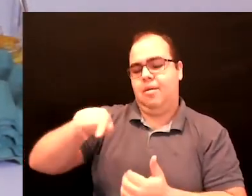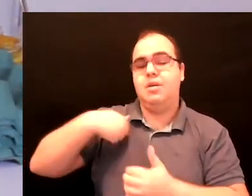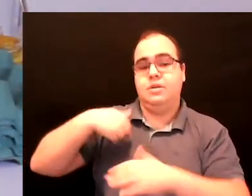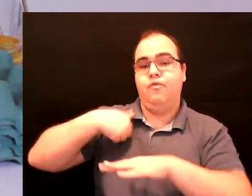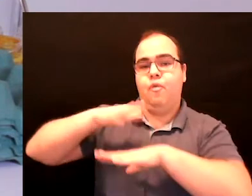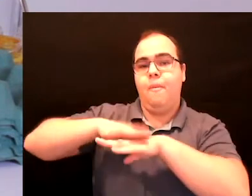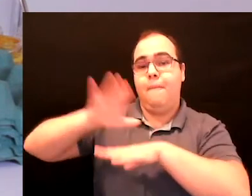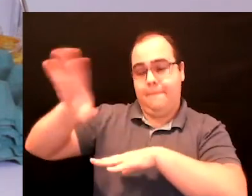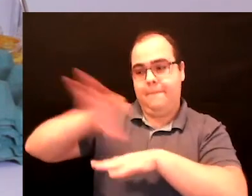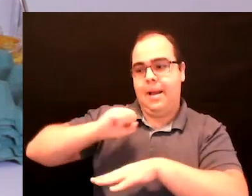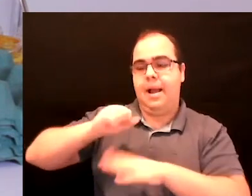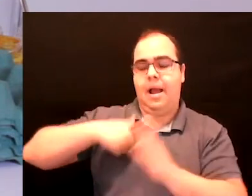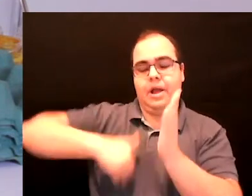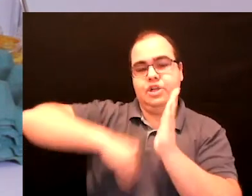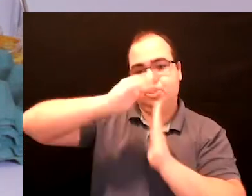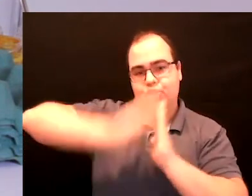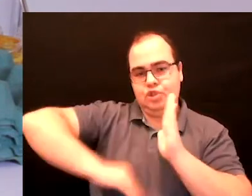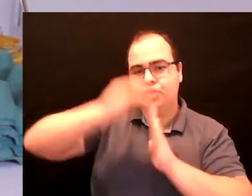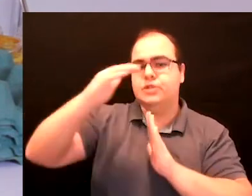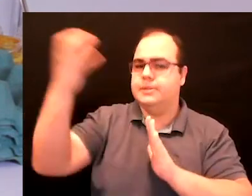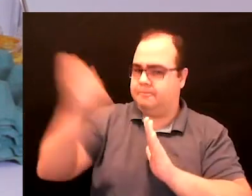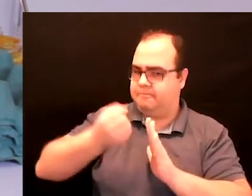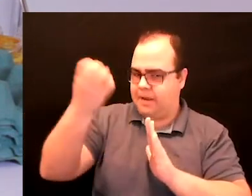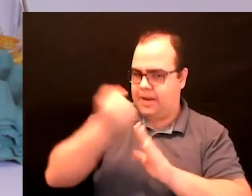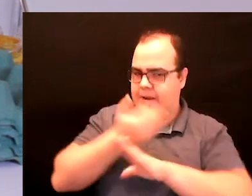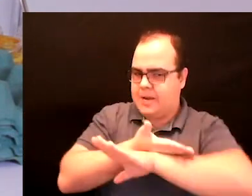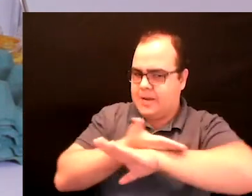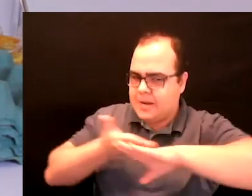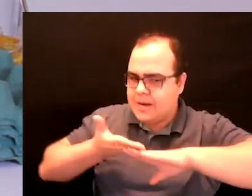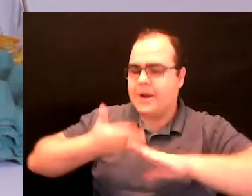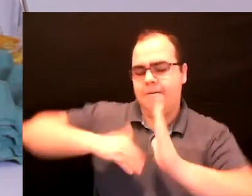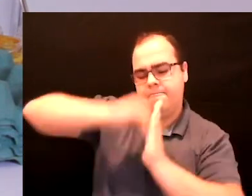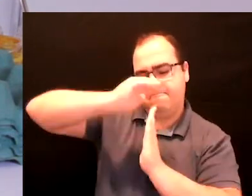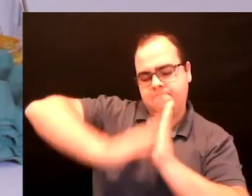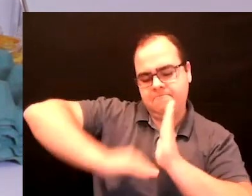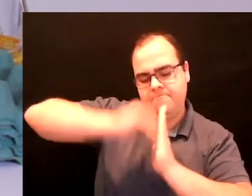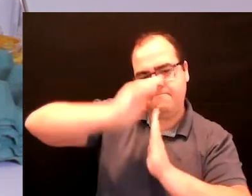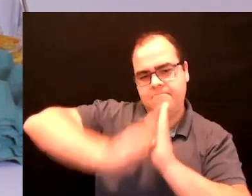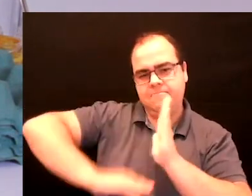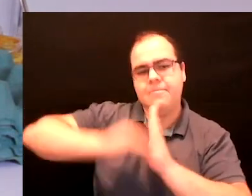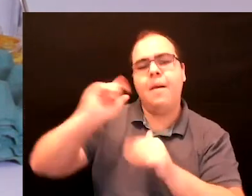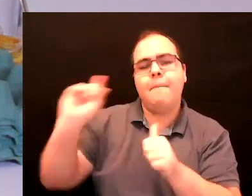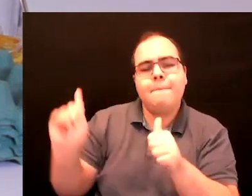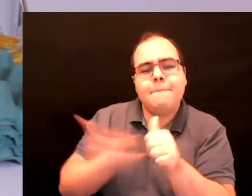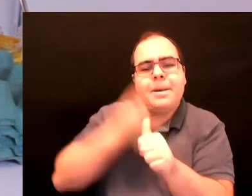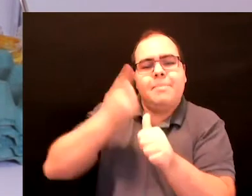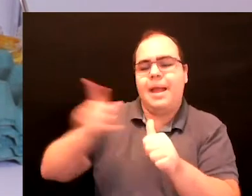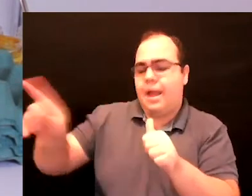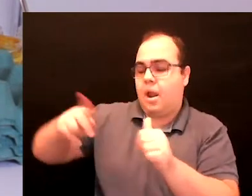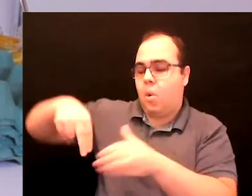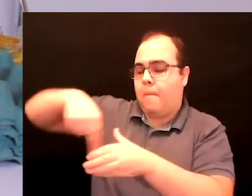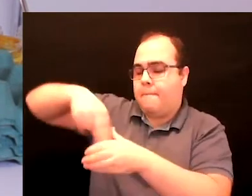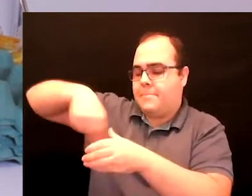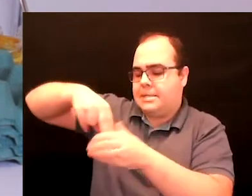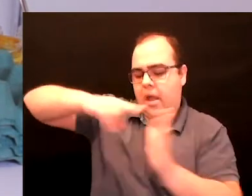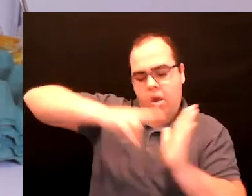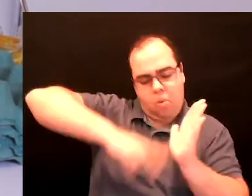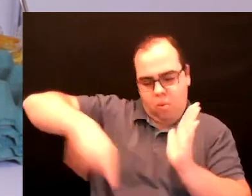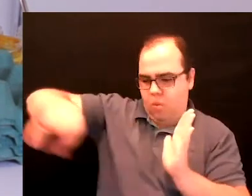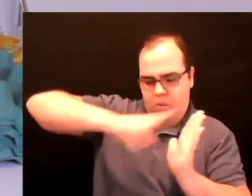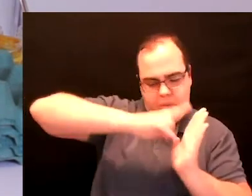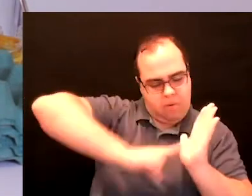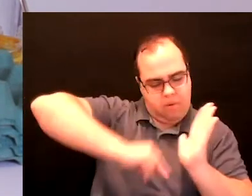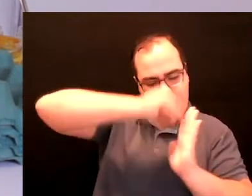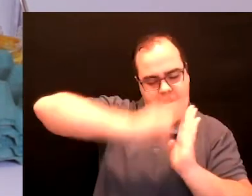em 6. Vou pegar a nossa tinta branca. E vou dar uma primeira mão nele com o